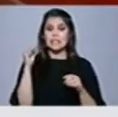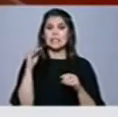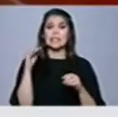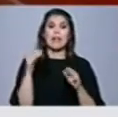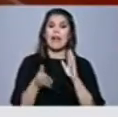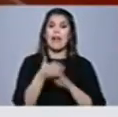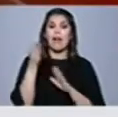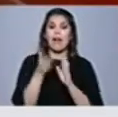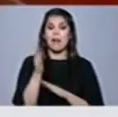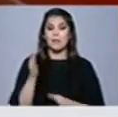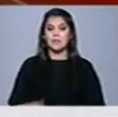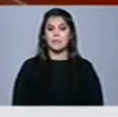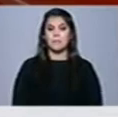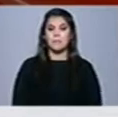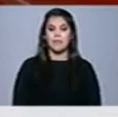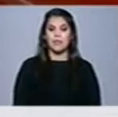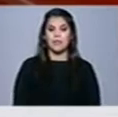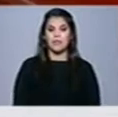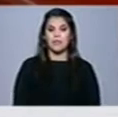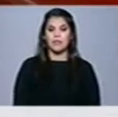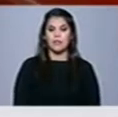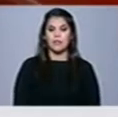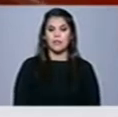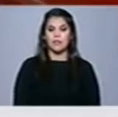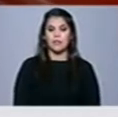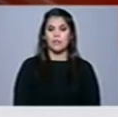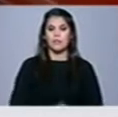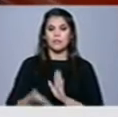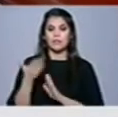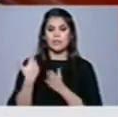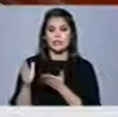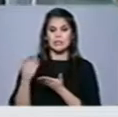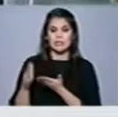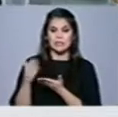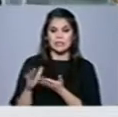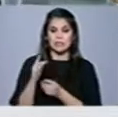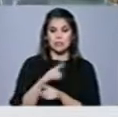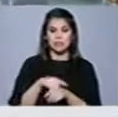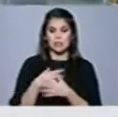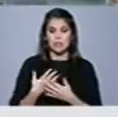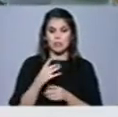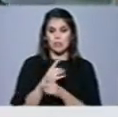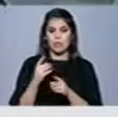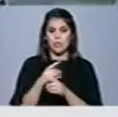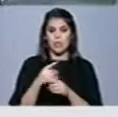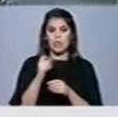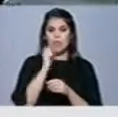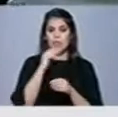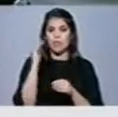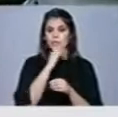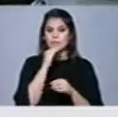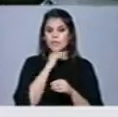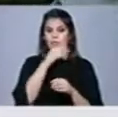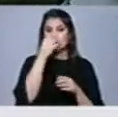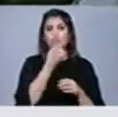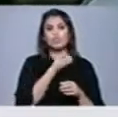a massa. Eu vou retirar estas coisas que já não necessito daqui. E entretanto, enquanto a massa vai arrefecendo, vou